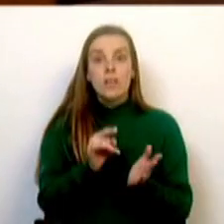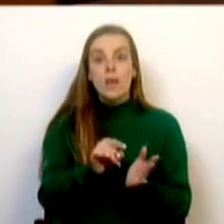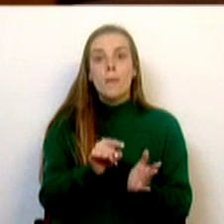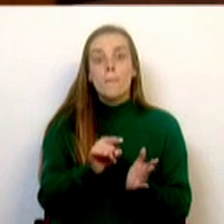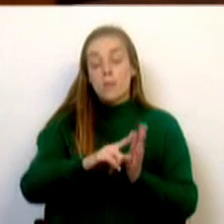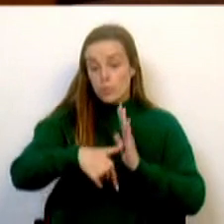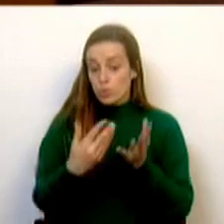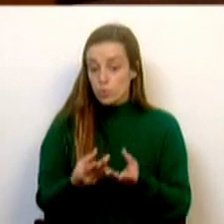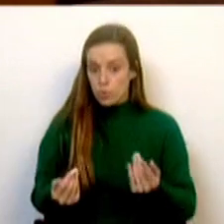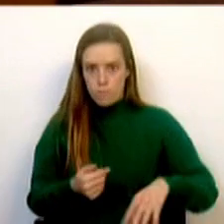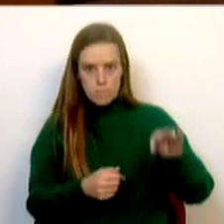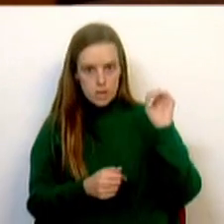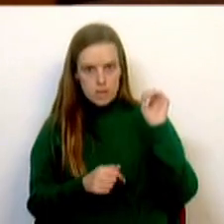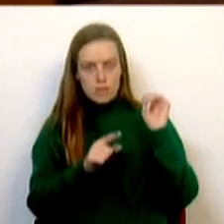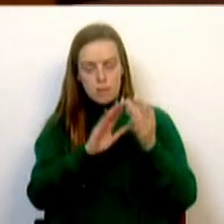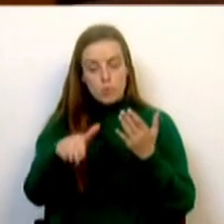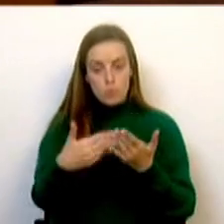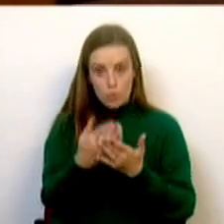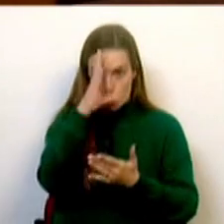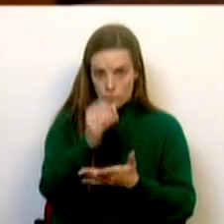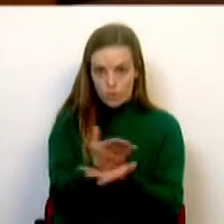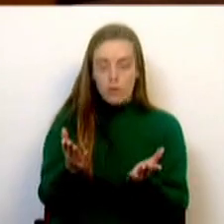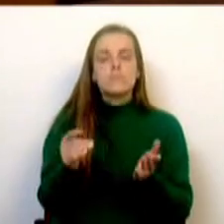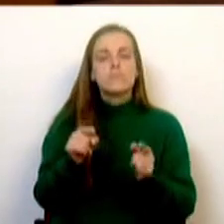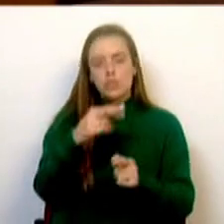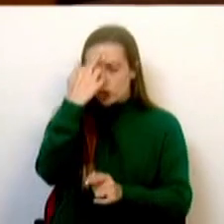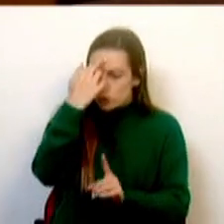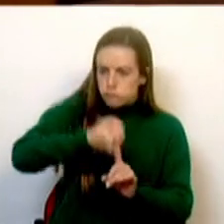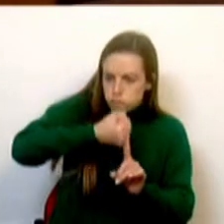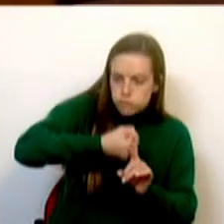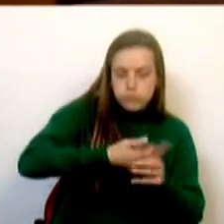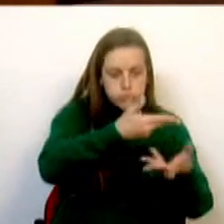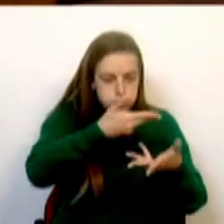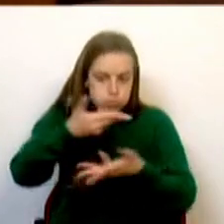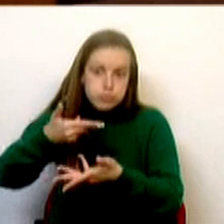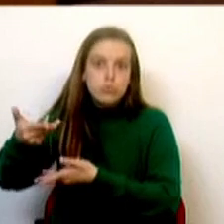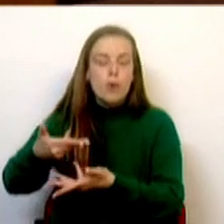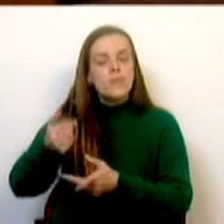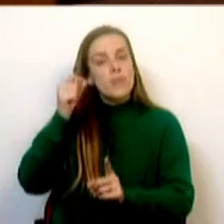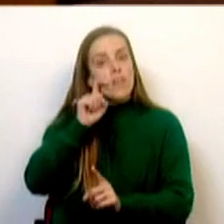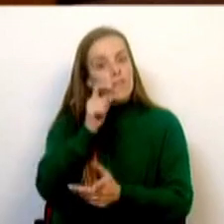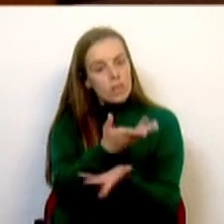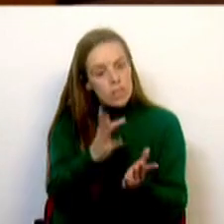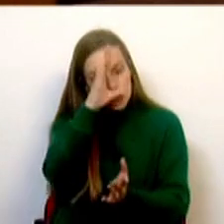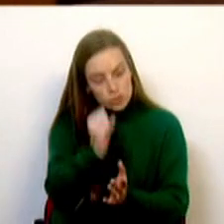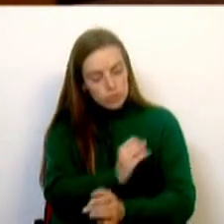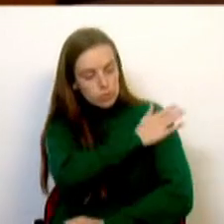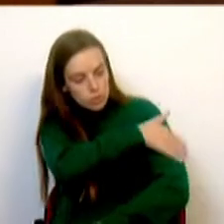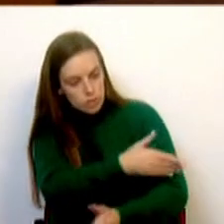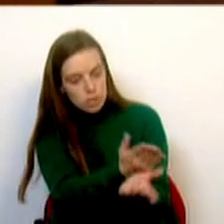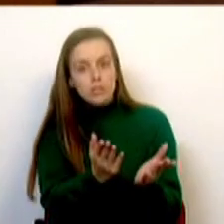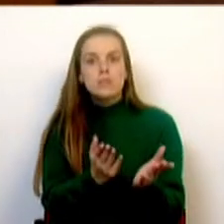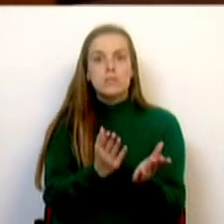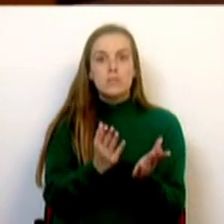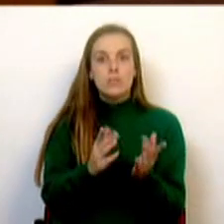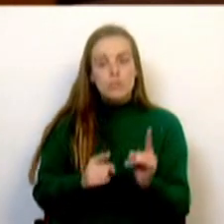do PS recomenda ao Governo que encete todos os esforços diplomáticos para defender a criação do Estado da Palestina, a par da